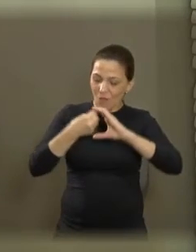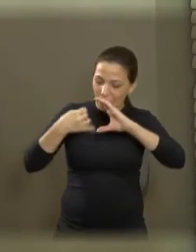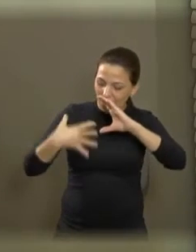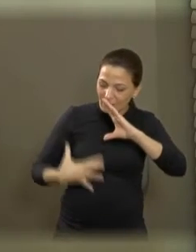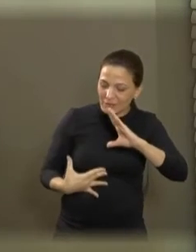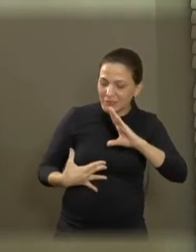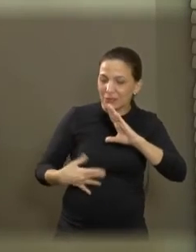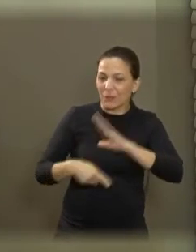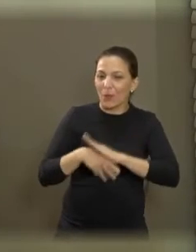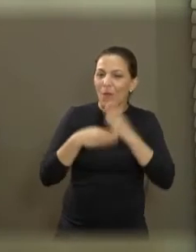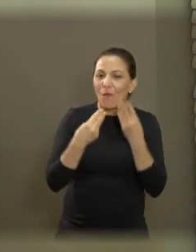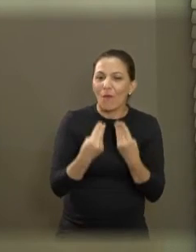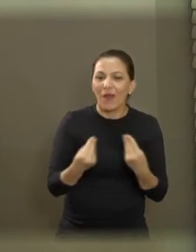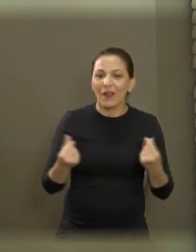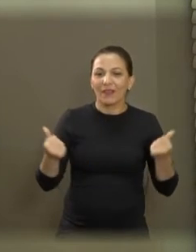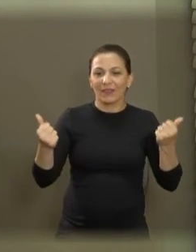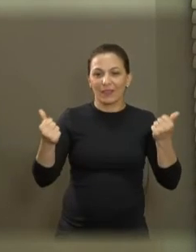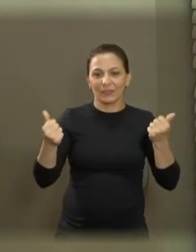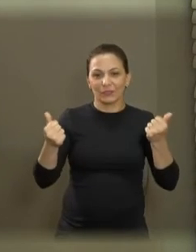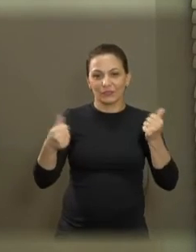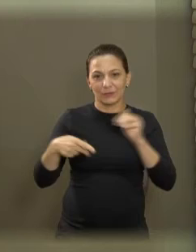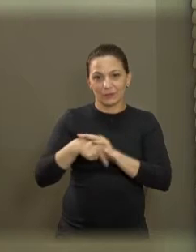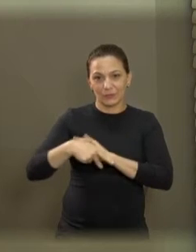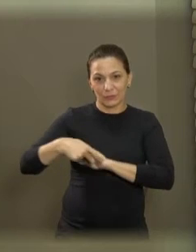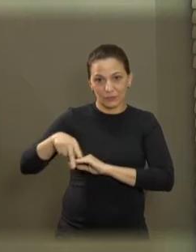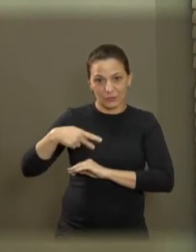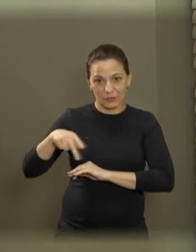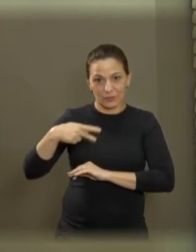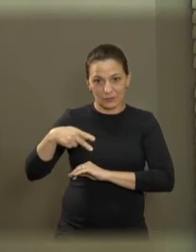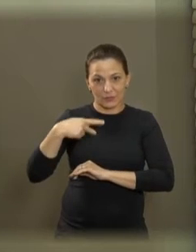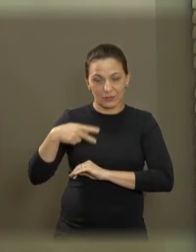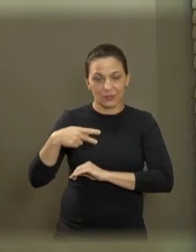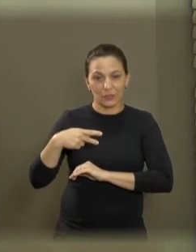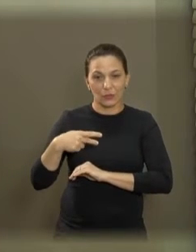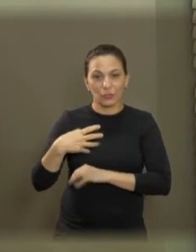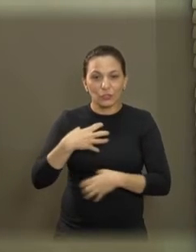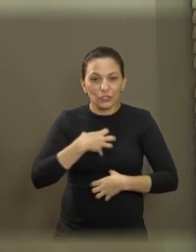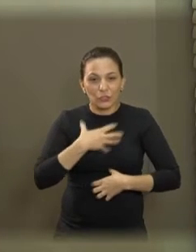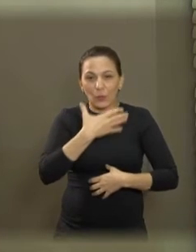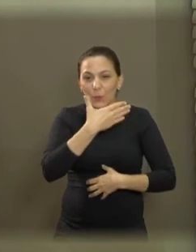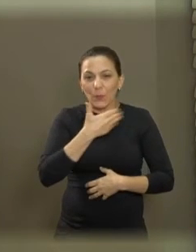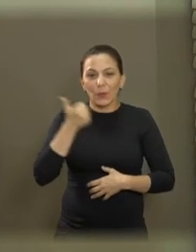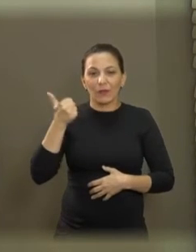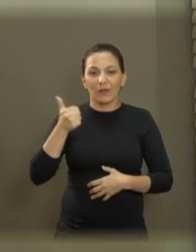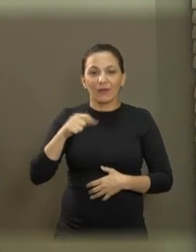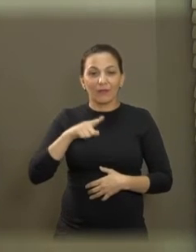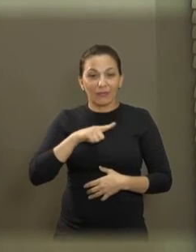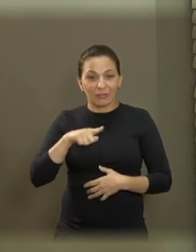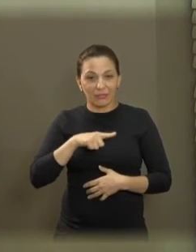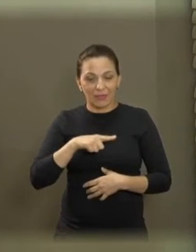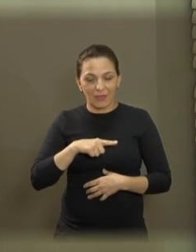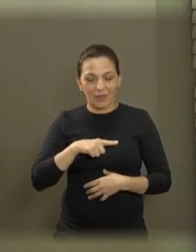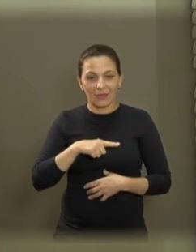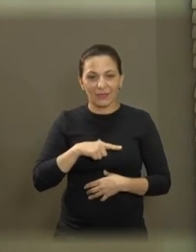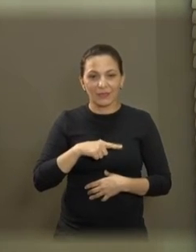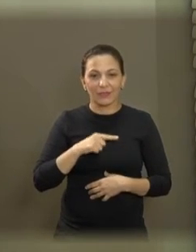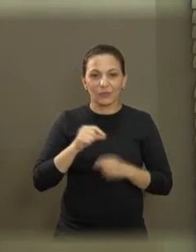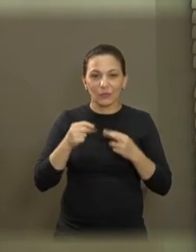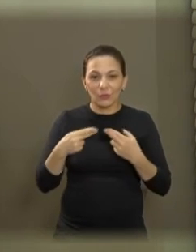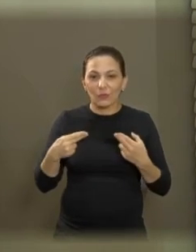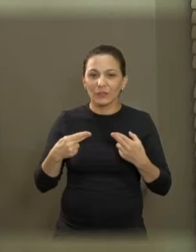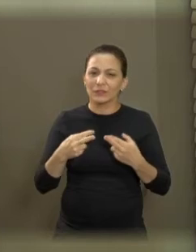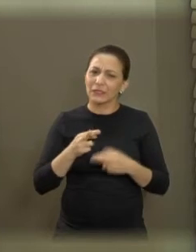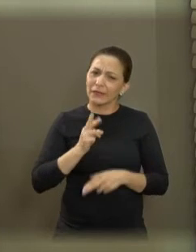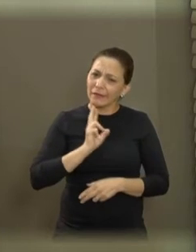qualidades. Então, essa inquietação em melhorar as coisas, ela tem e trouxe, inúmeras consequências,